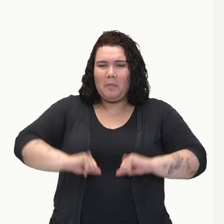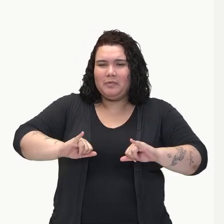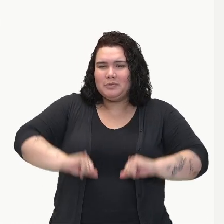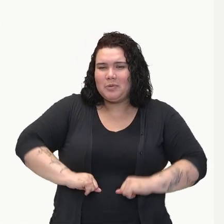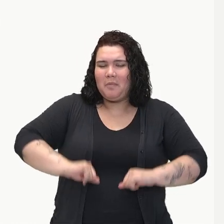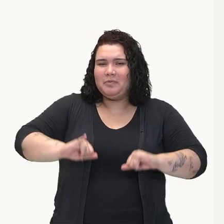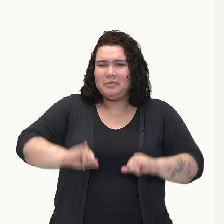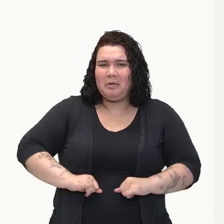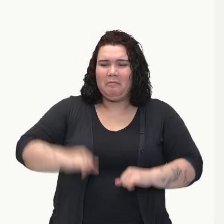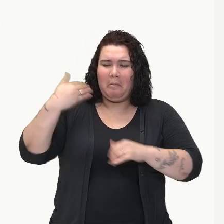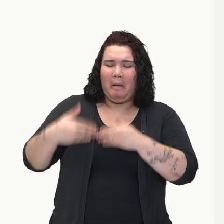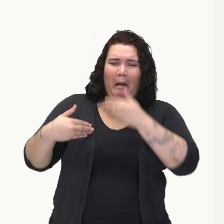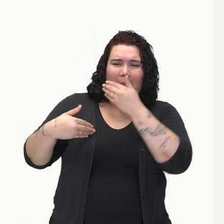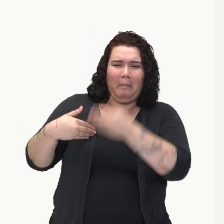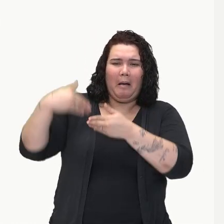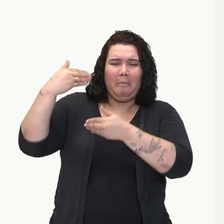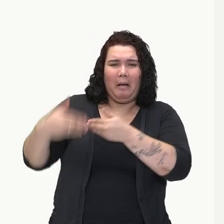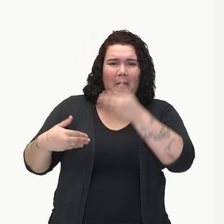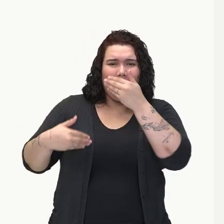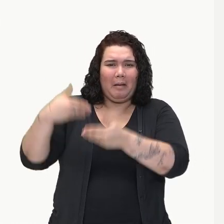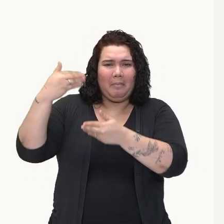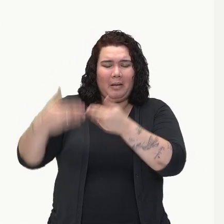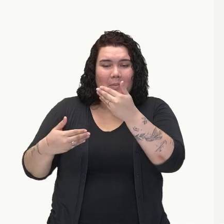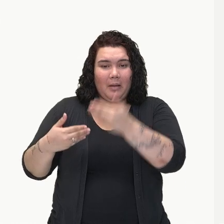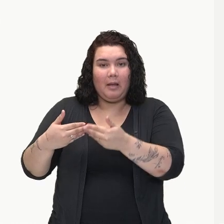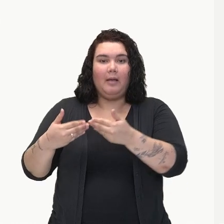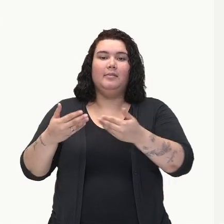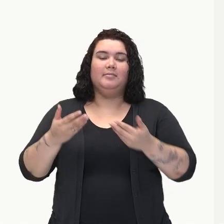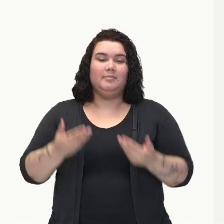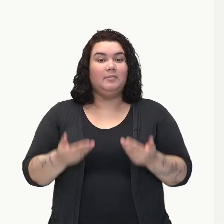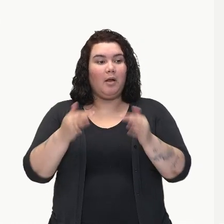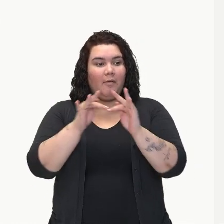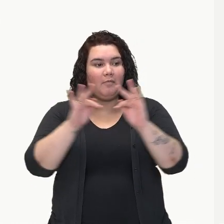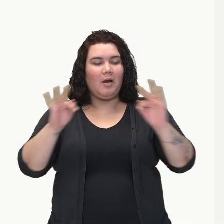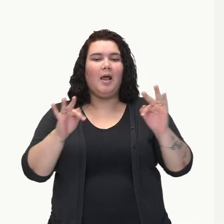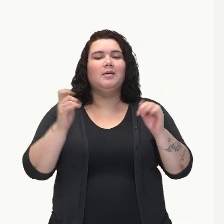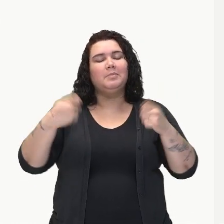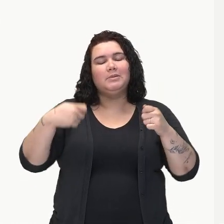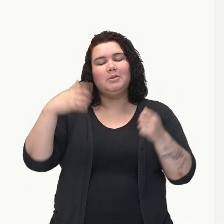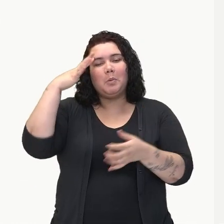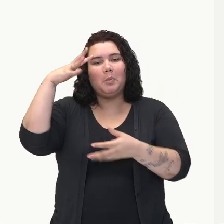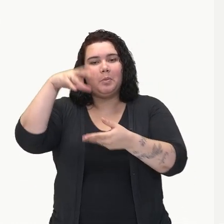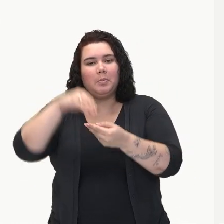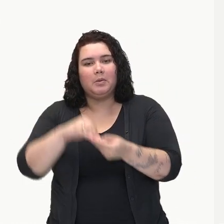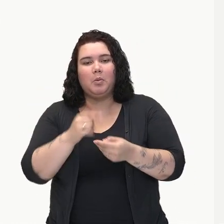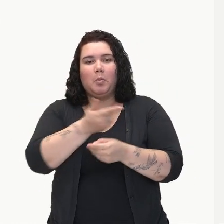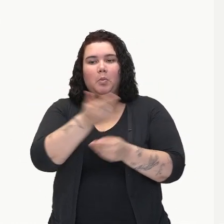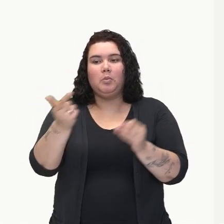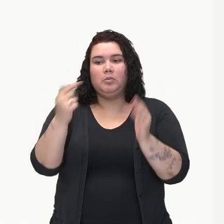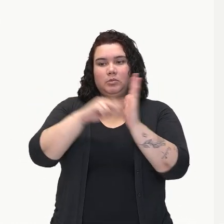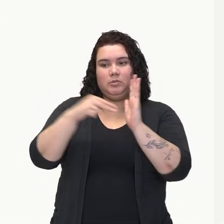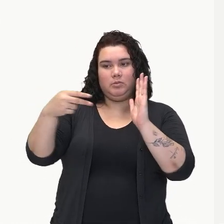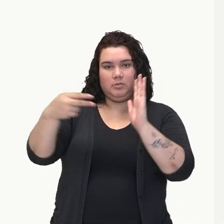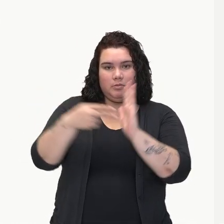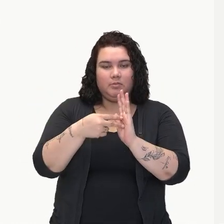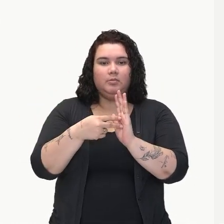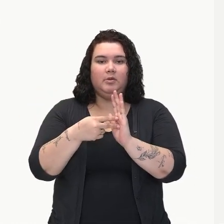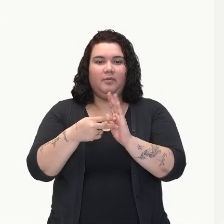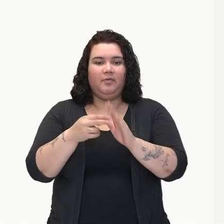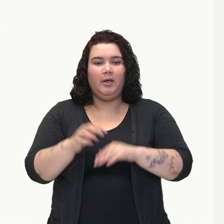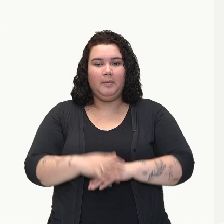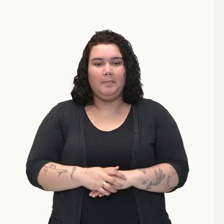mais como sofria antes. Tudo isso a partir de uma única frase e que no contexto ganha significações ainda